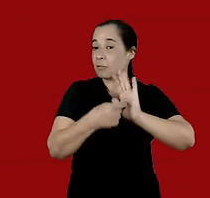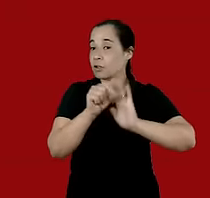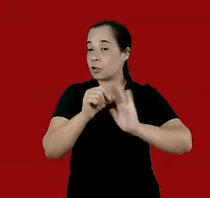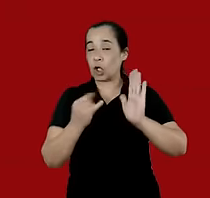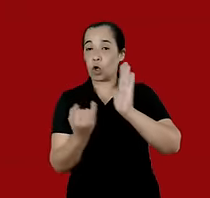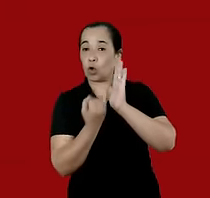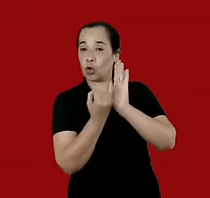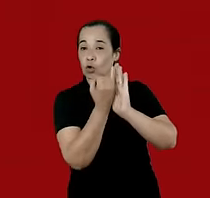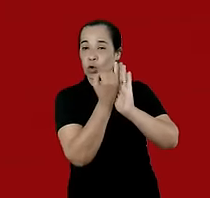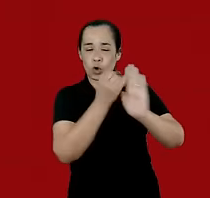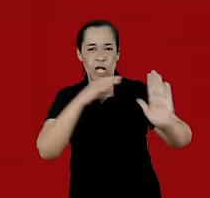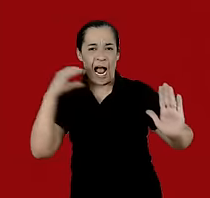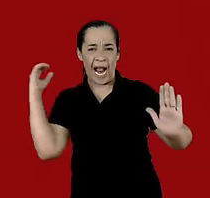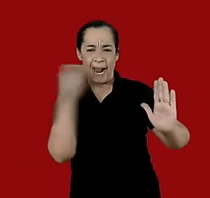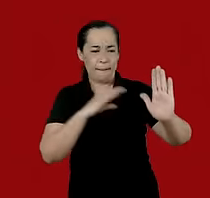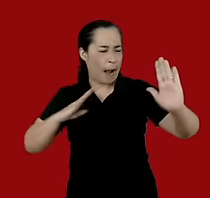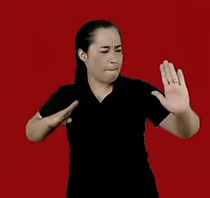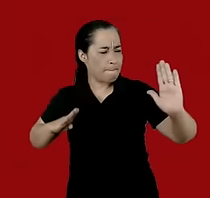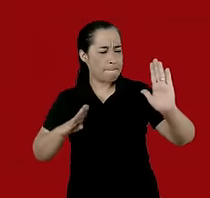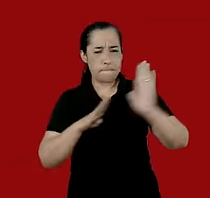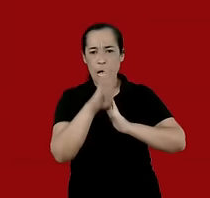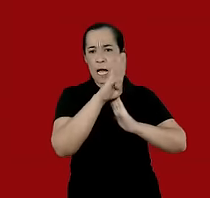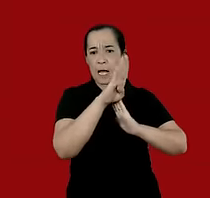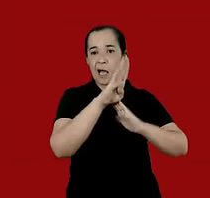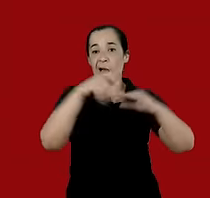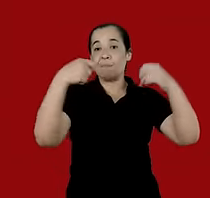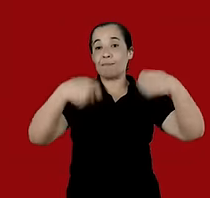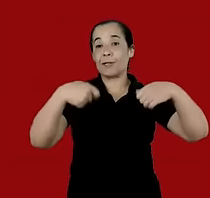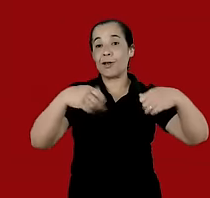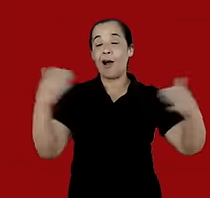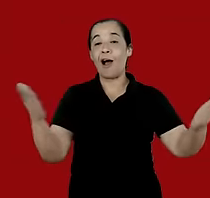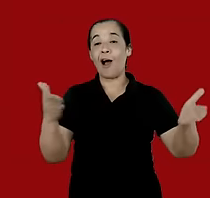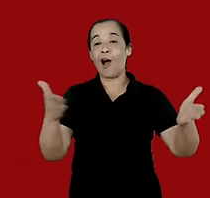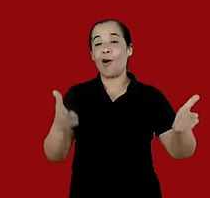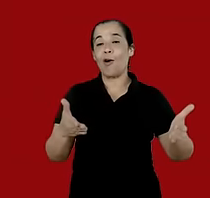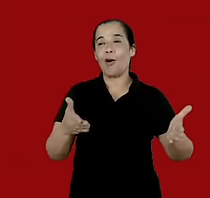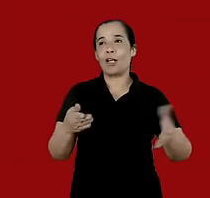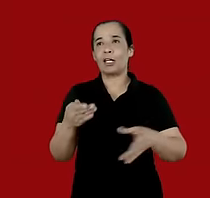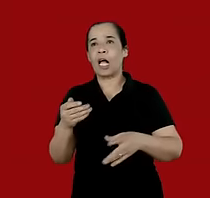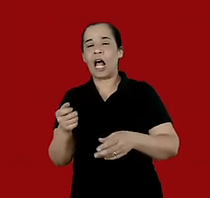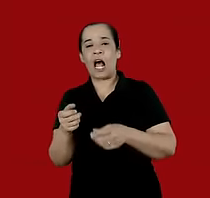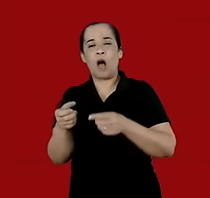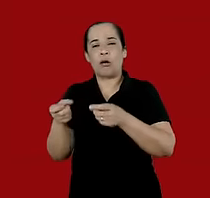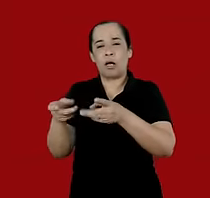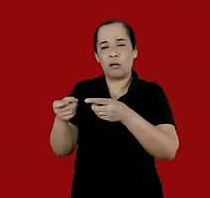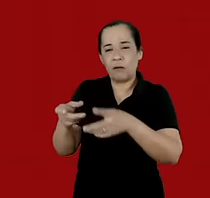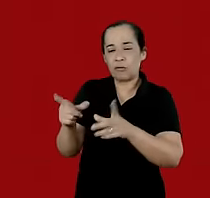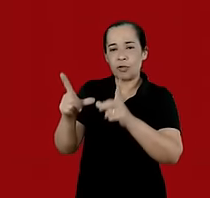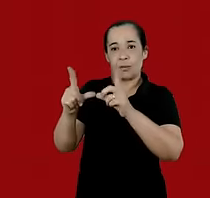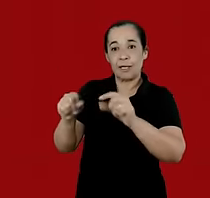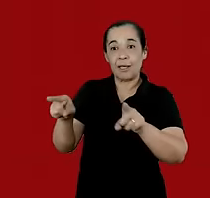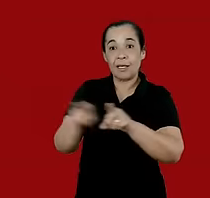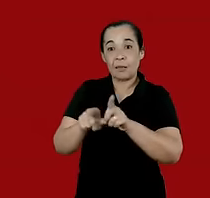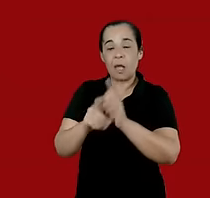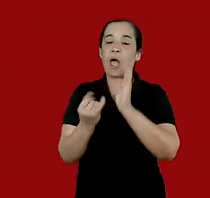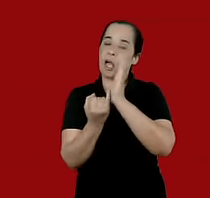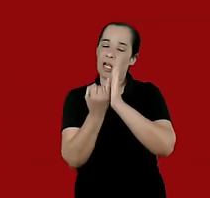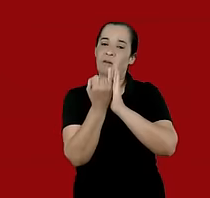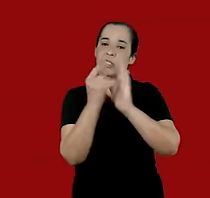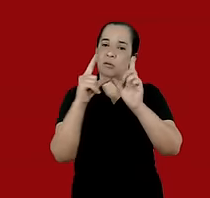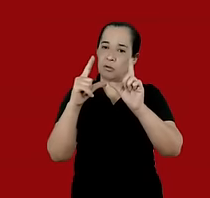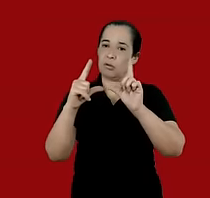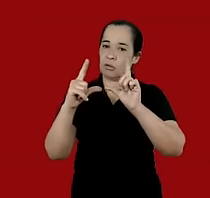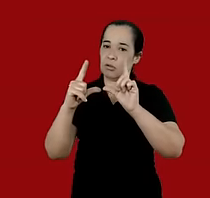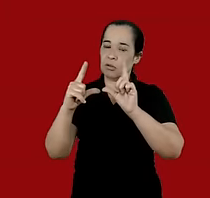agressiva que foi necessária está criando efeitos na redução da atividade econômica e tá combatendo a inflação Claro com dificuldade Como o próprio